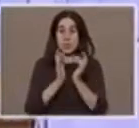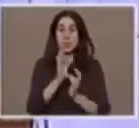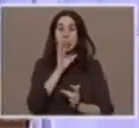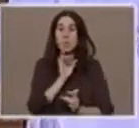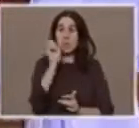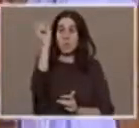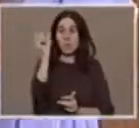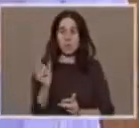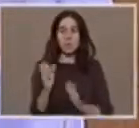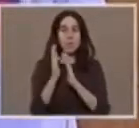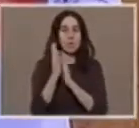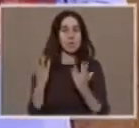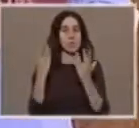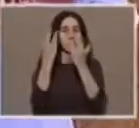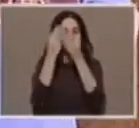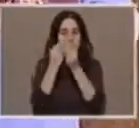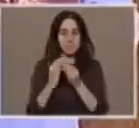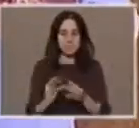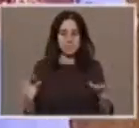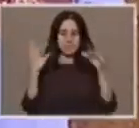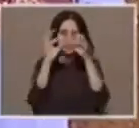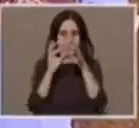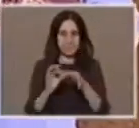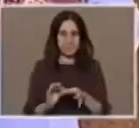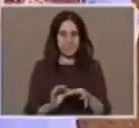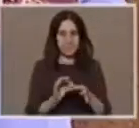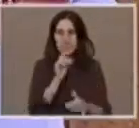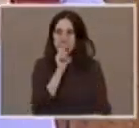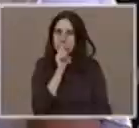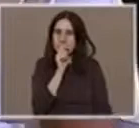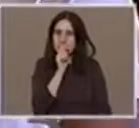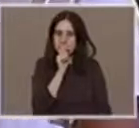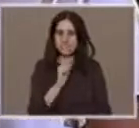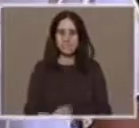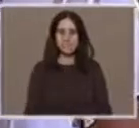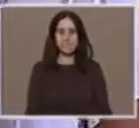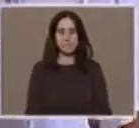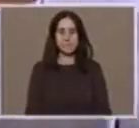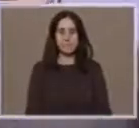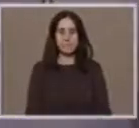Filho, que é Deus convosco na unidade do Espírito Santo. Amém.